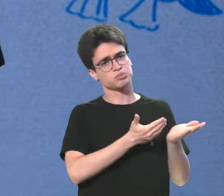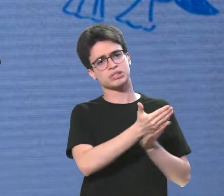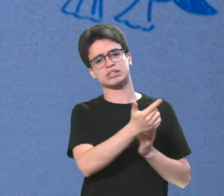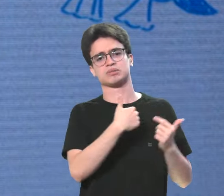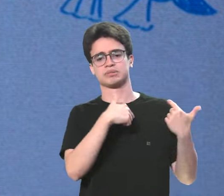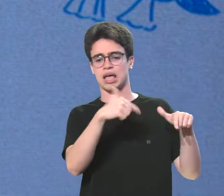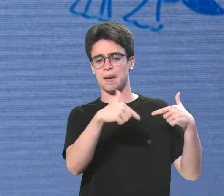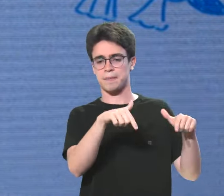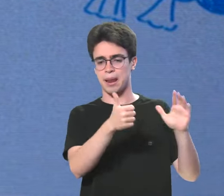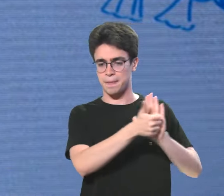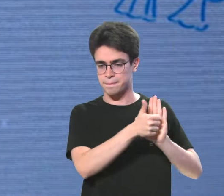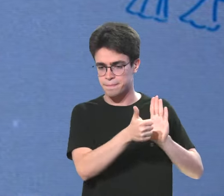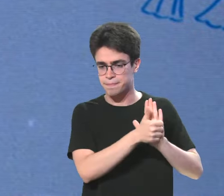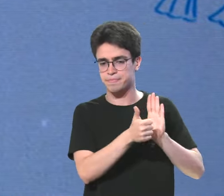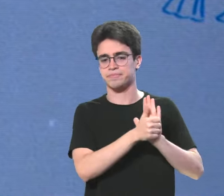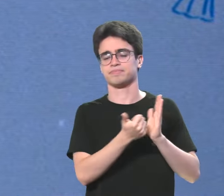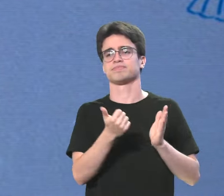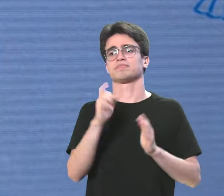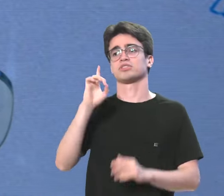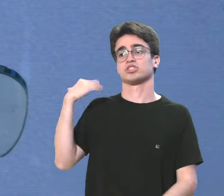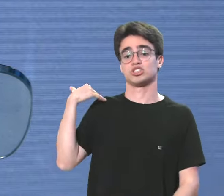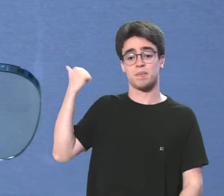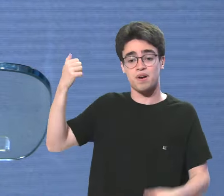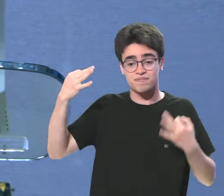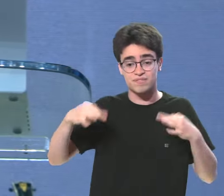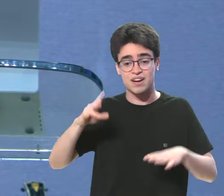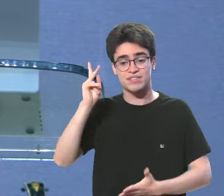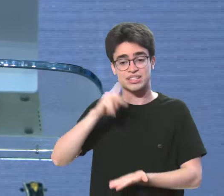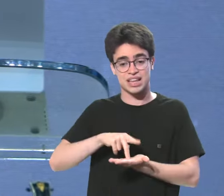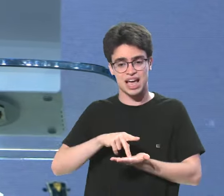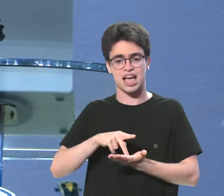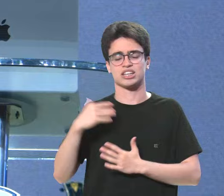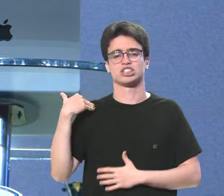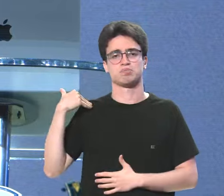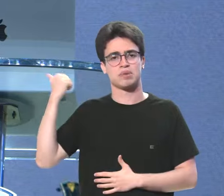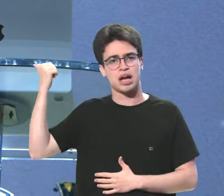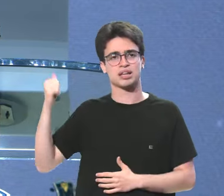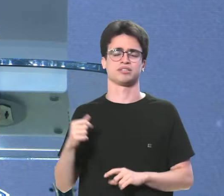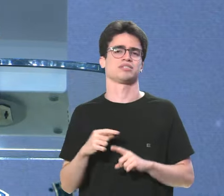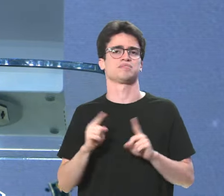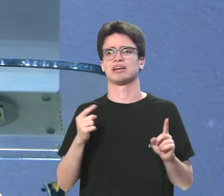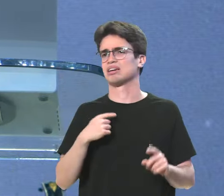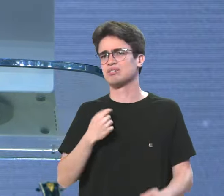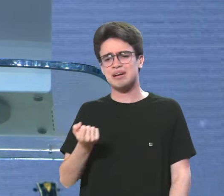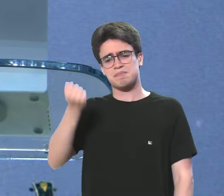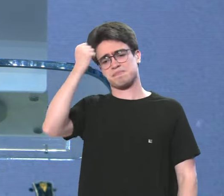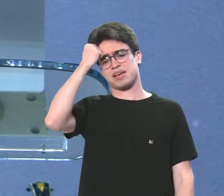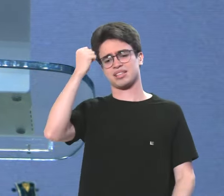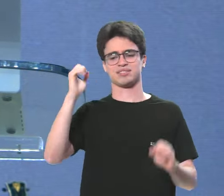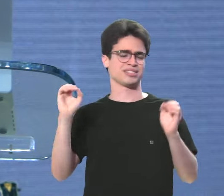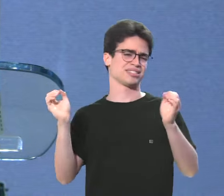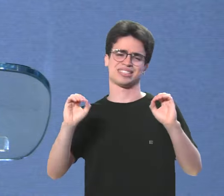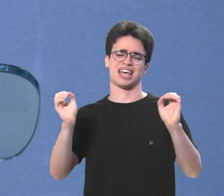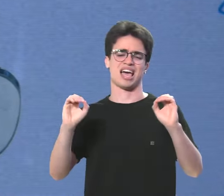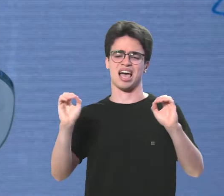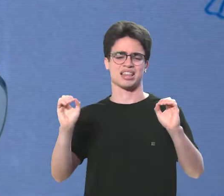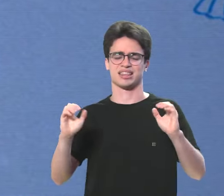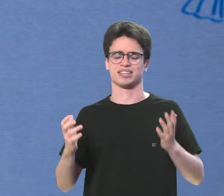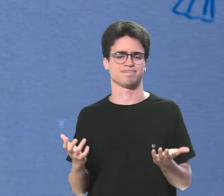trabalhar na PIB recebi o meu chamado de verdade e eu não me arrependo um segundo dessa decisão que